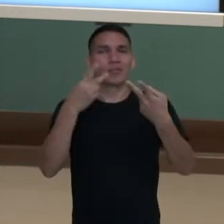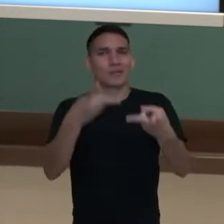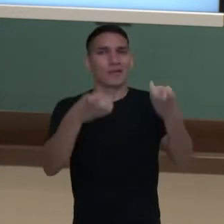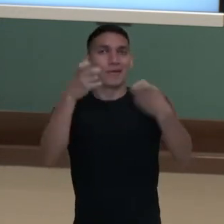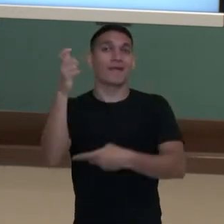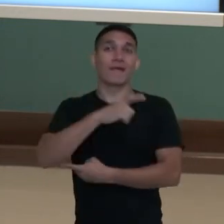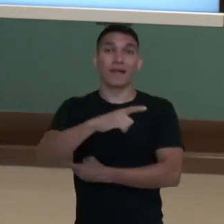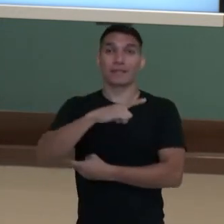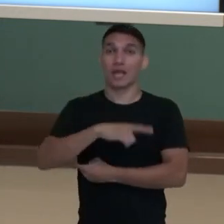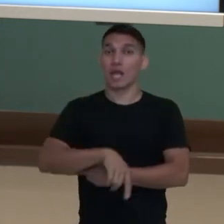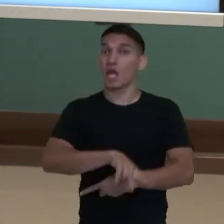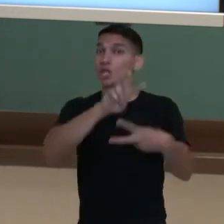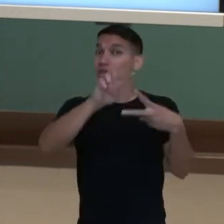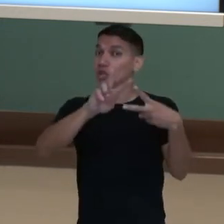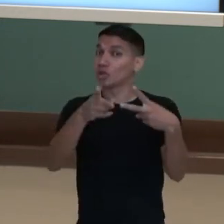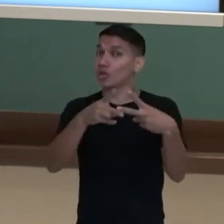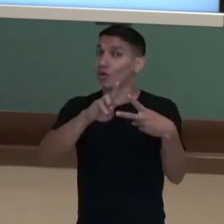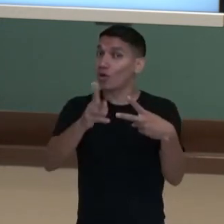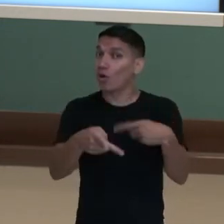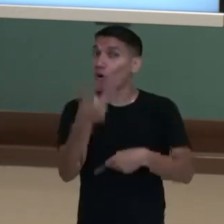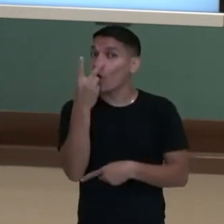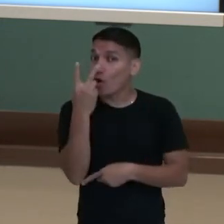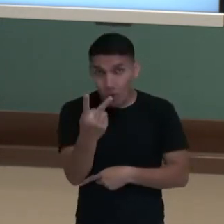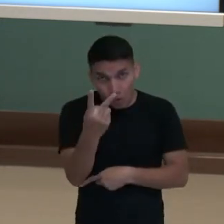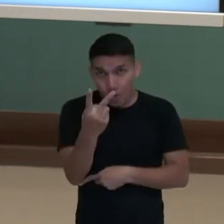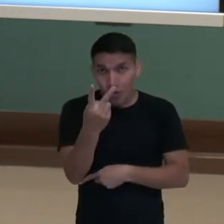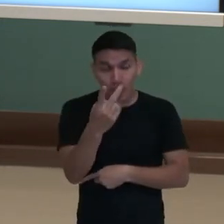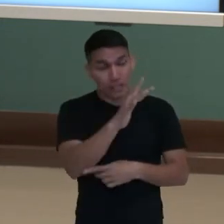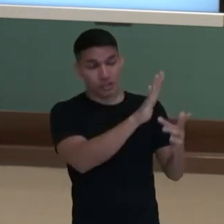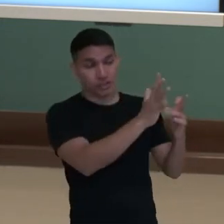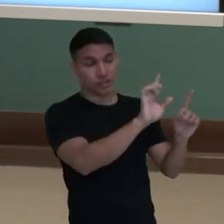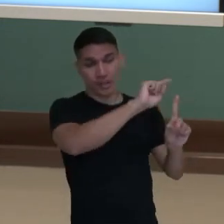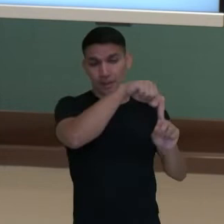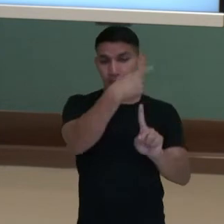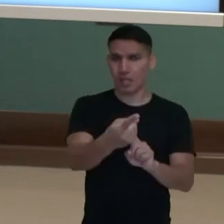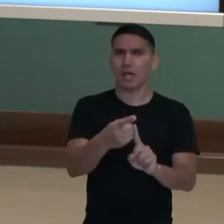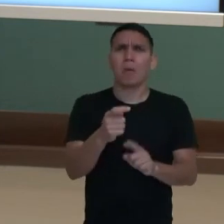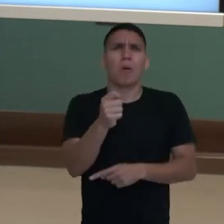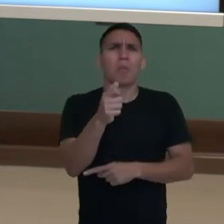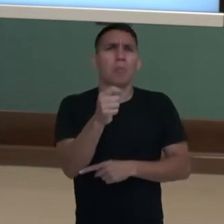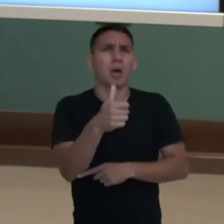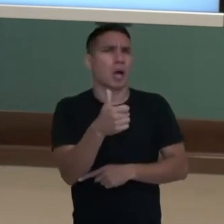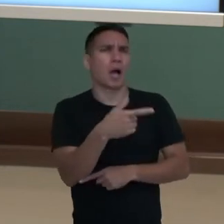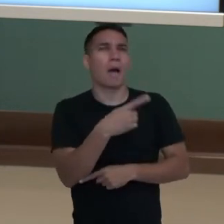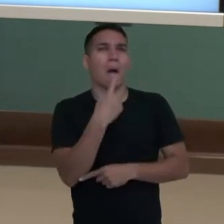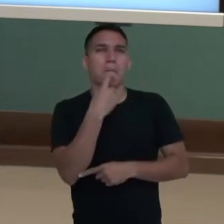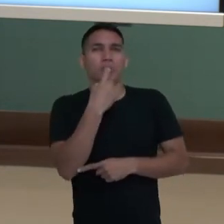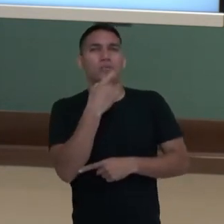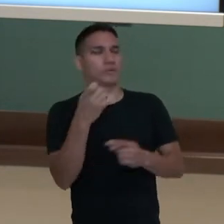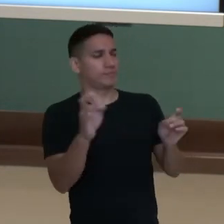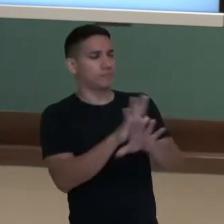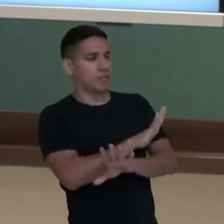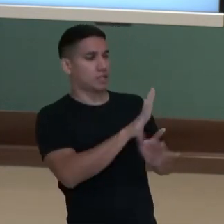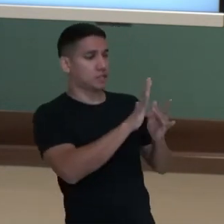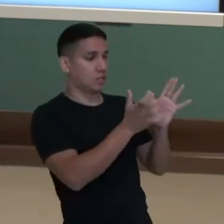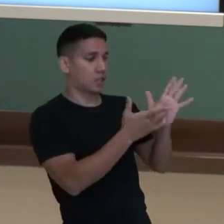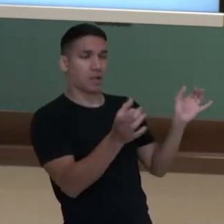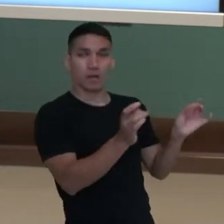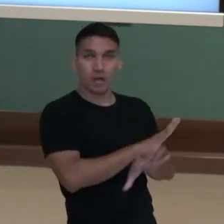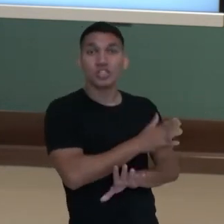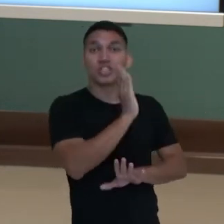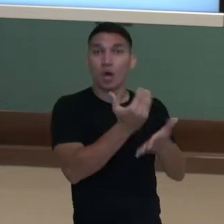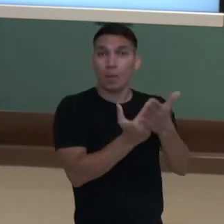de 2 depois de Cristo, muito recente a morte de Cristo, né? E eles estavam estruturando